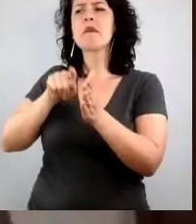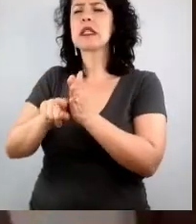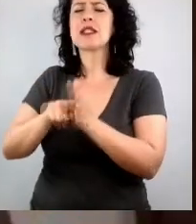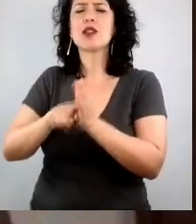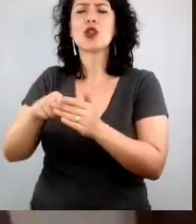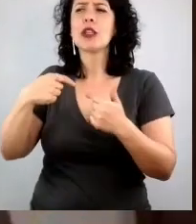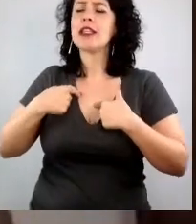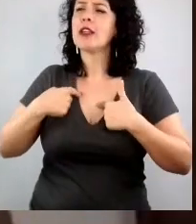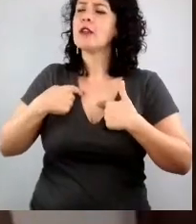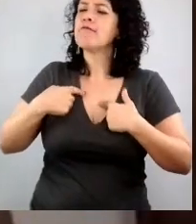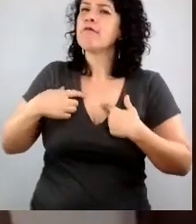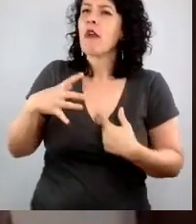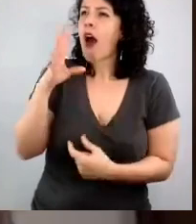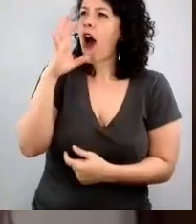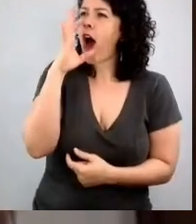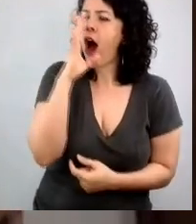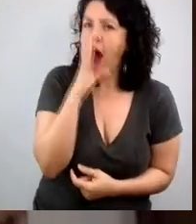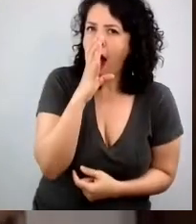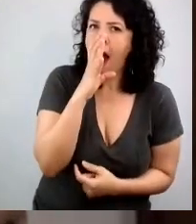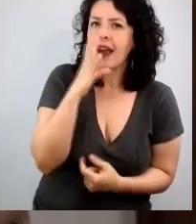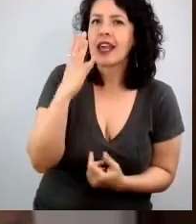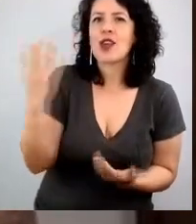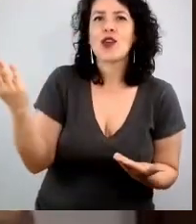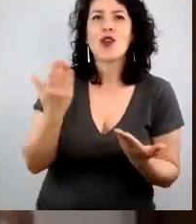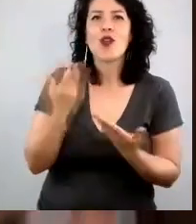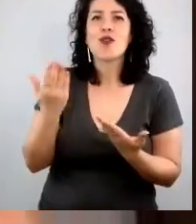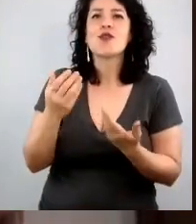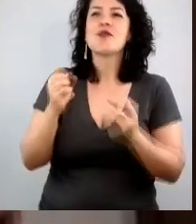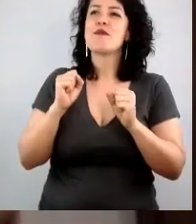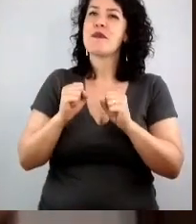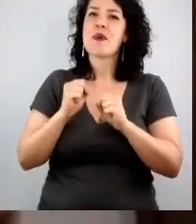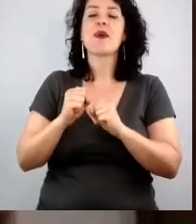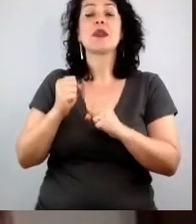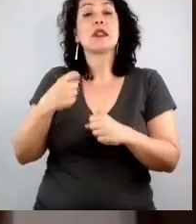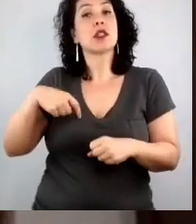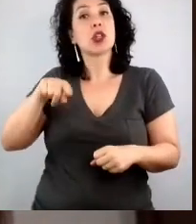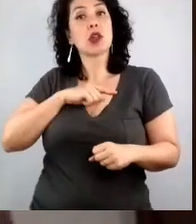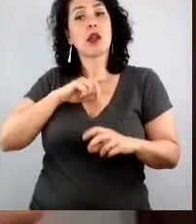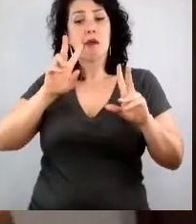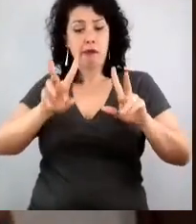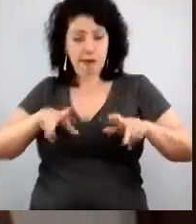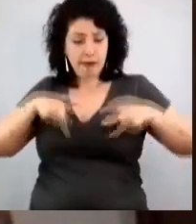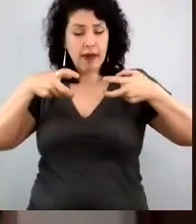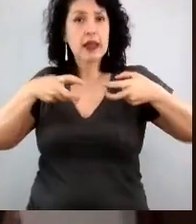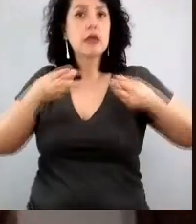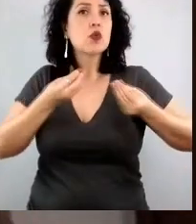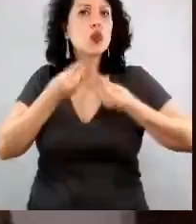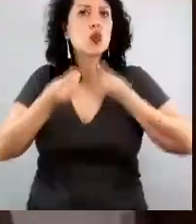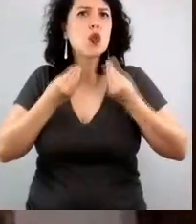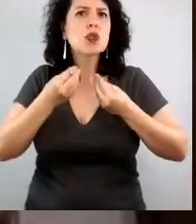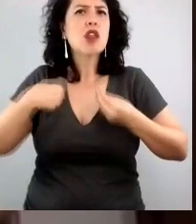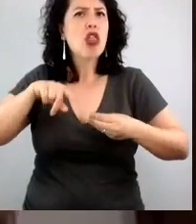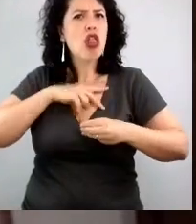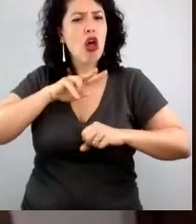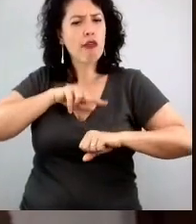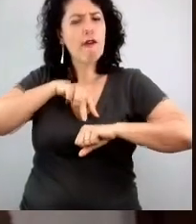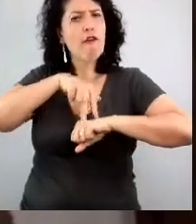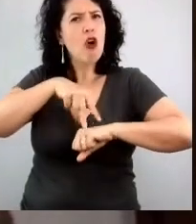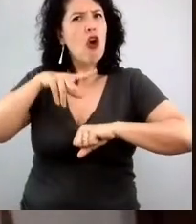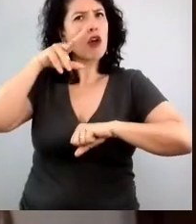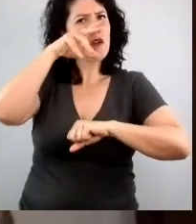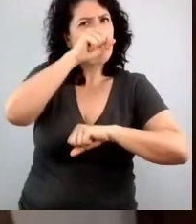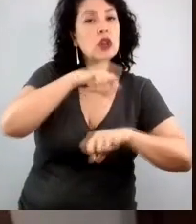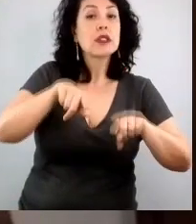prazer de dividir esse espaço hoje, que nos convida a reconhecer as nossas fortalezas, as nossas fragilidades,